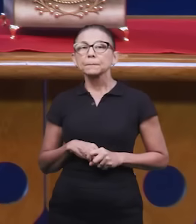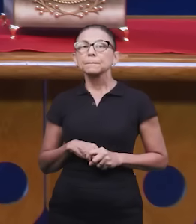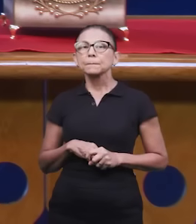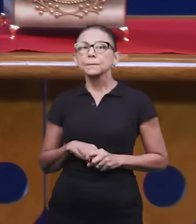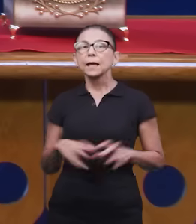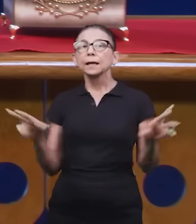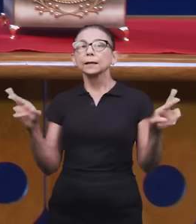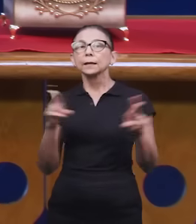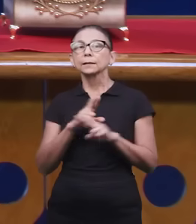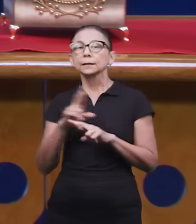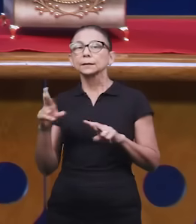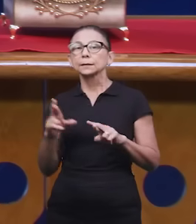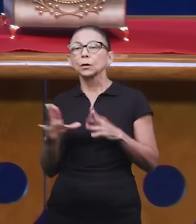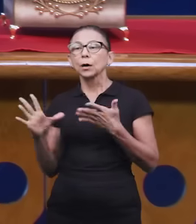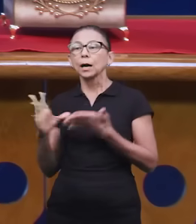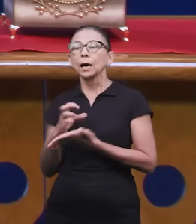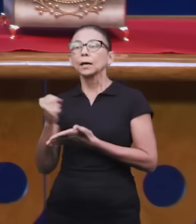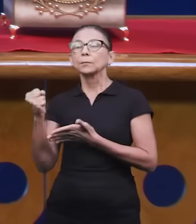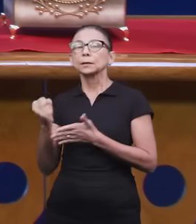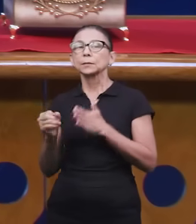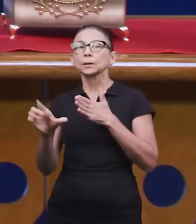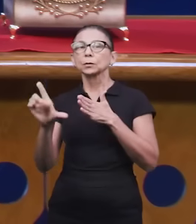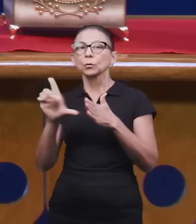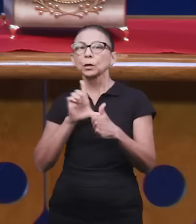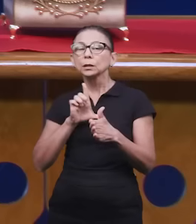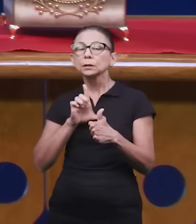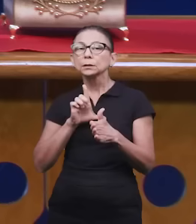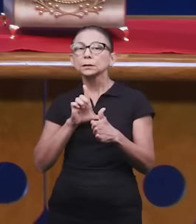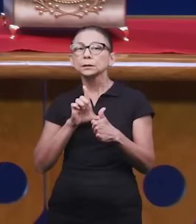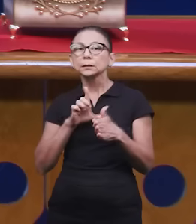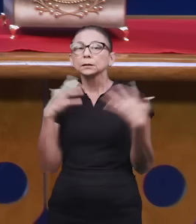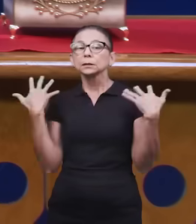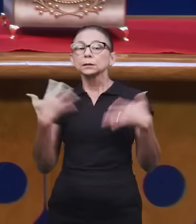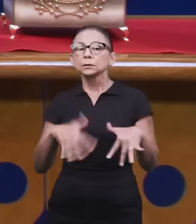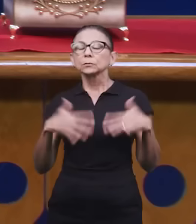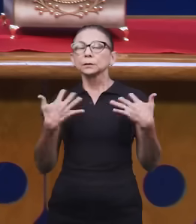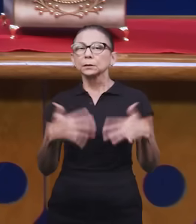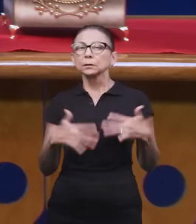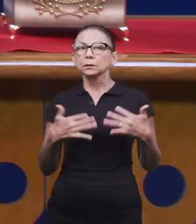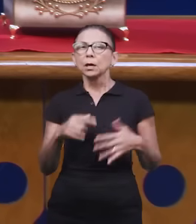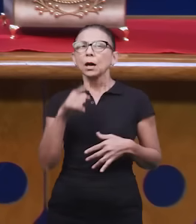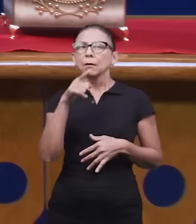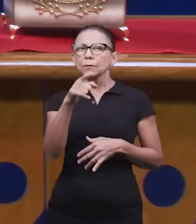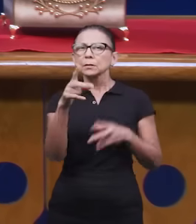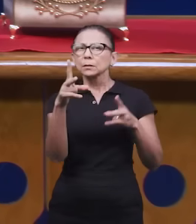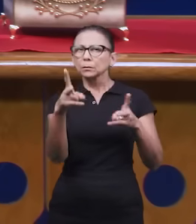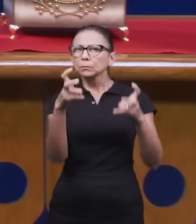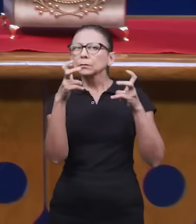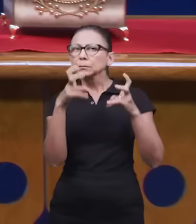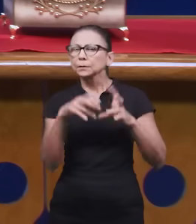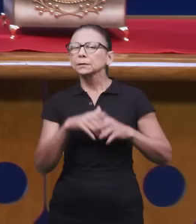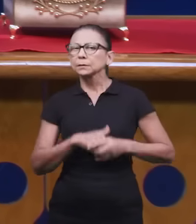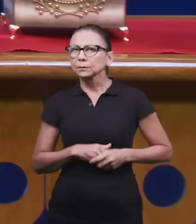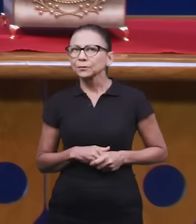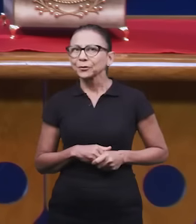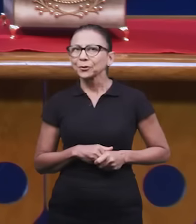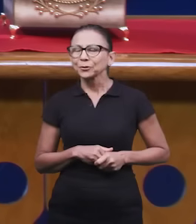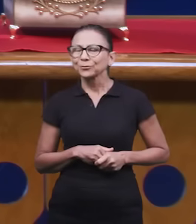do arrebatamento antes da grande tribulação. Quem acompanhou a palavra observou